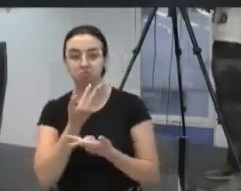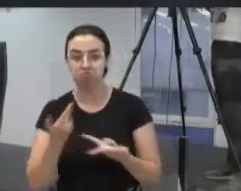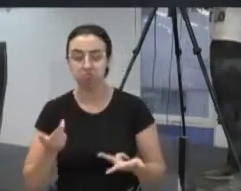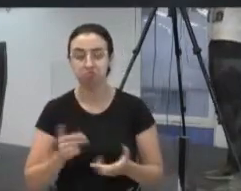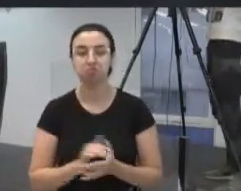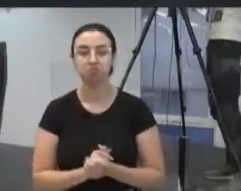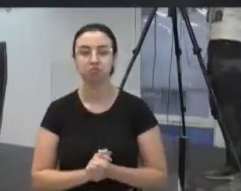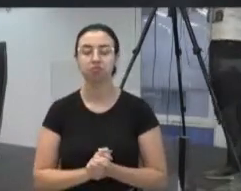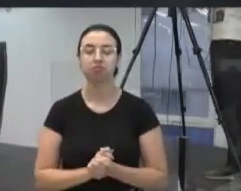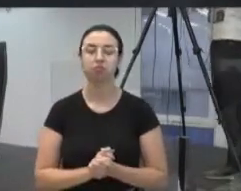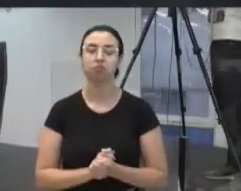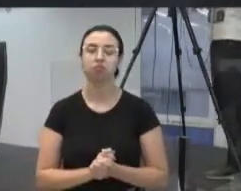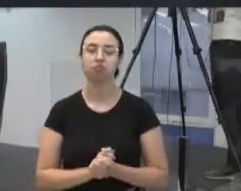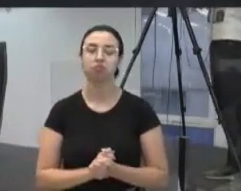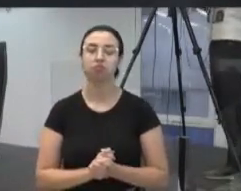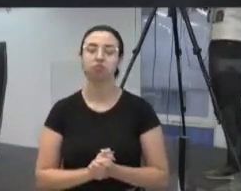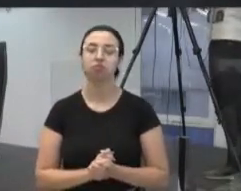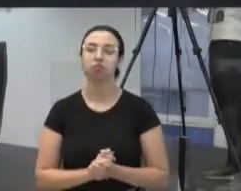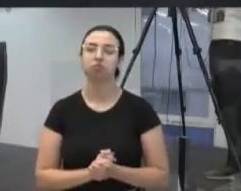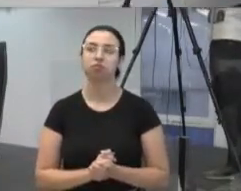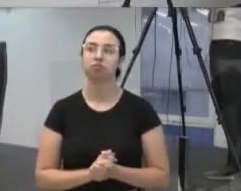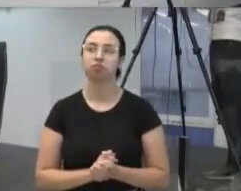considerações, fique à vontade.